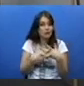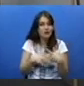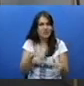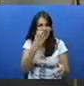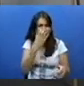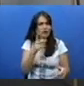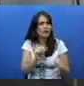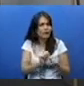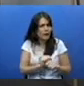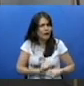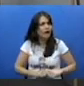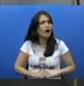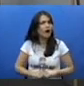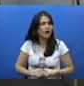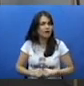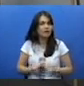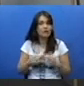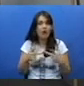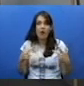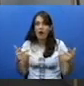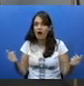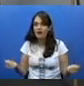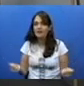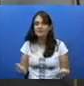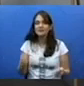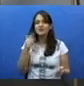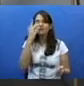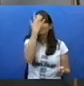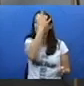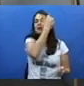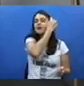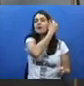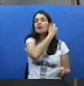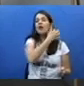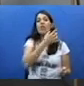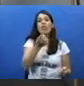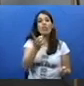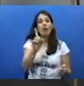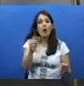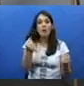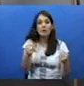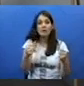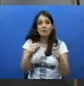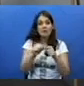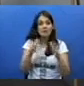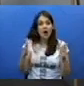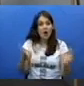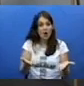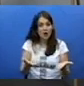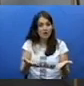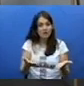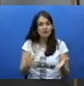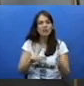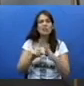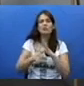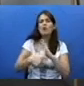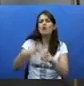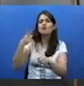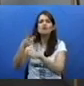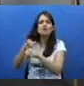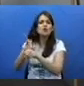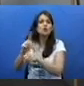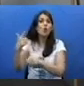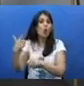hein? Tá? Lembrando que vocês não precisam fazer agora correndo, vocês podem assistir a videoaula novamente com